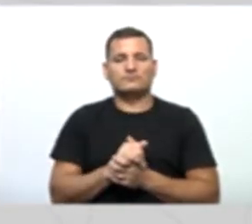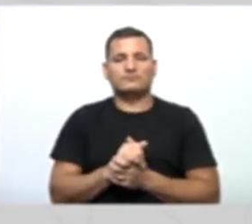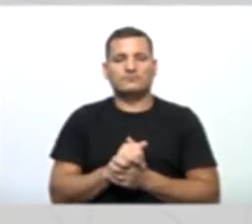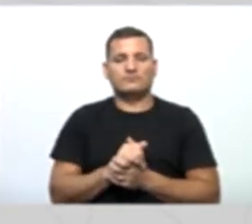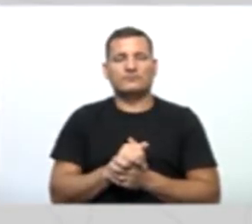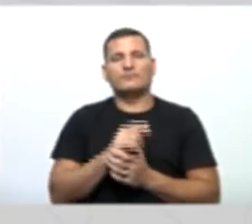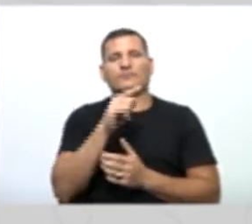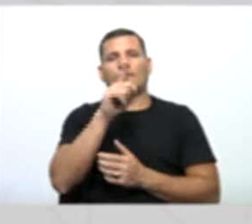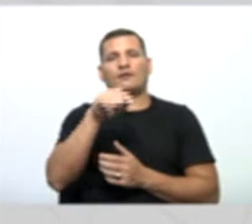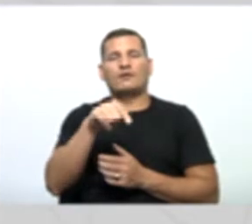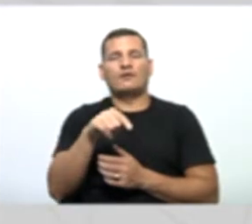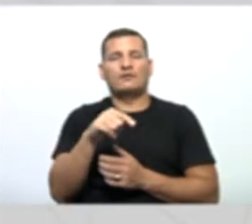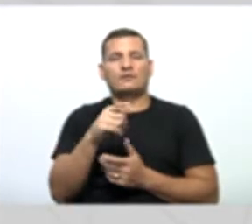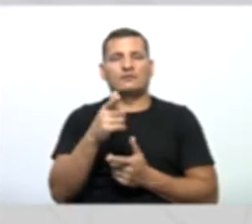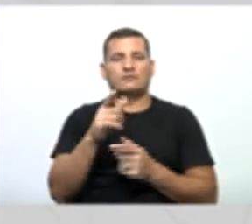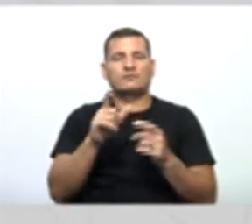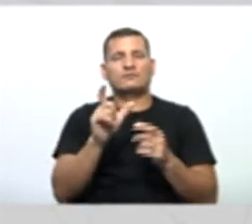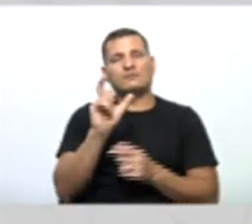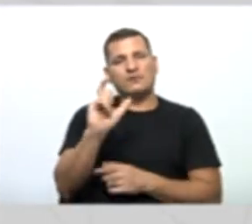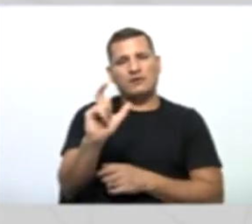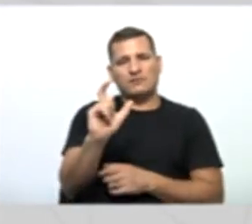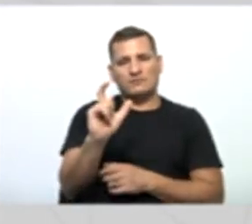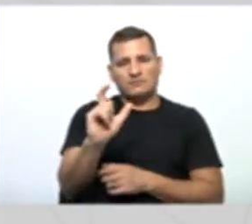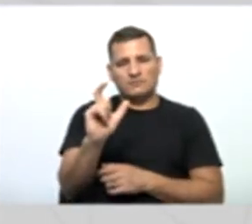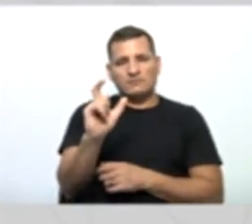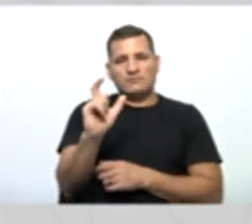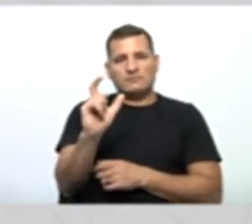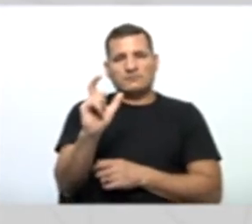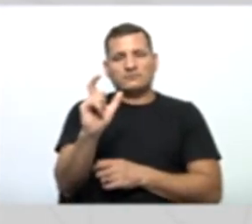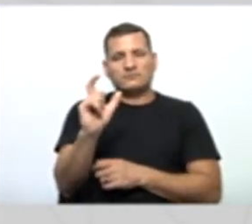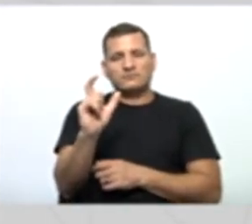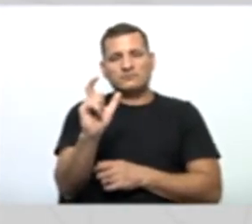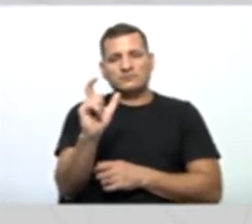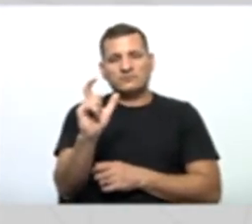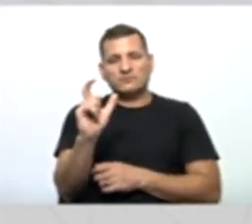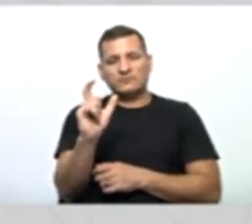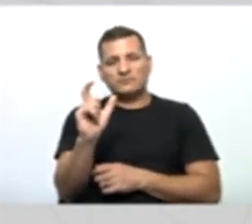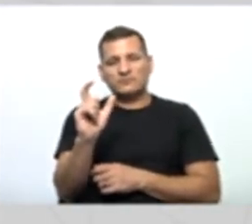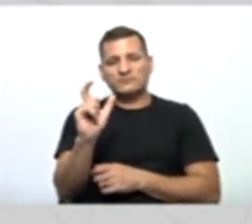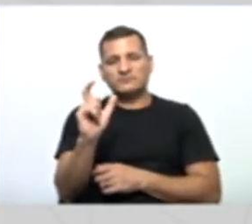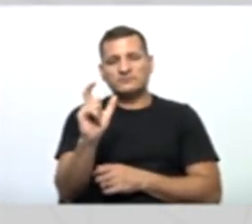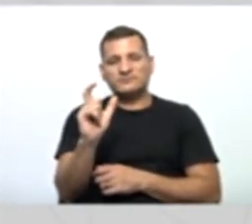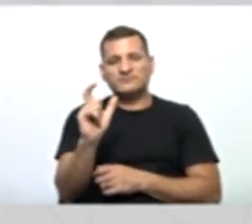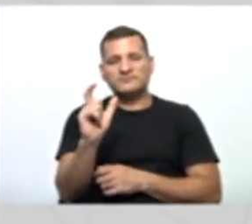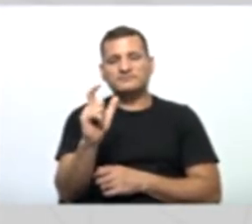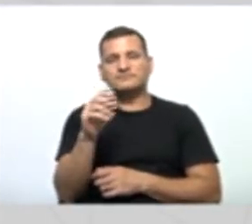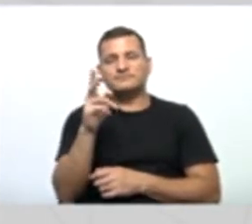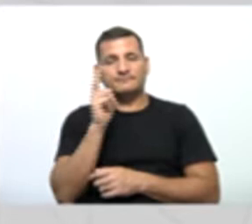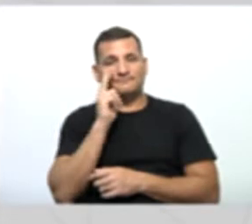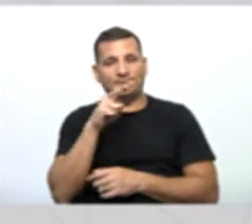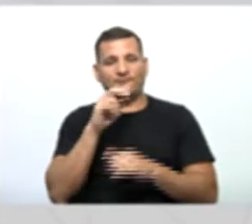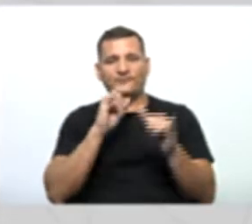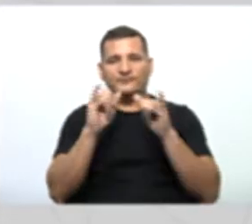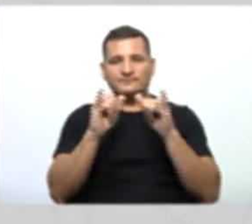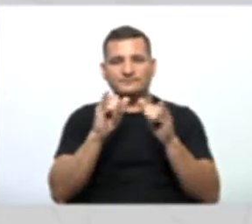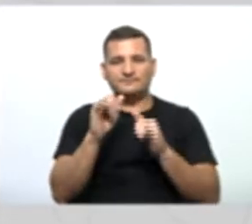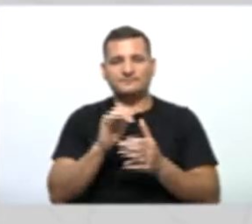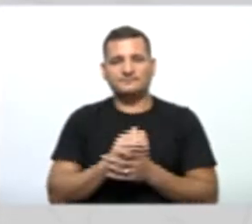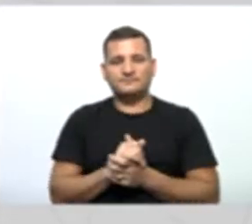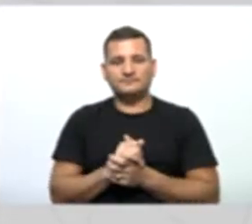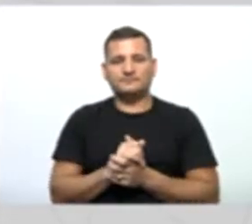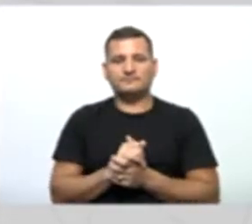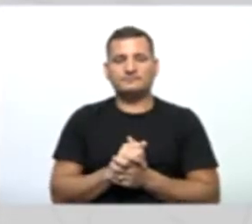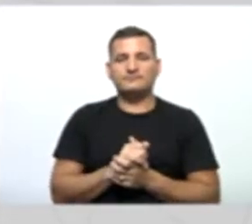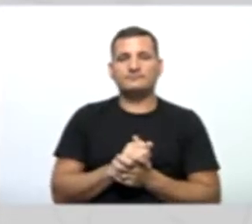aqui é um cartão, certo? Esse aqui é um cartão, observe as informações que eu tenho aqui, ó.